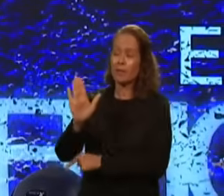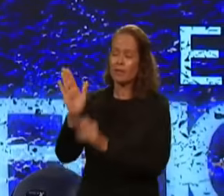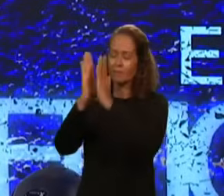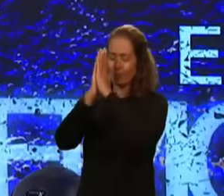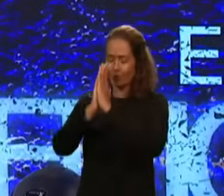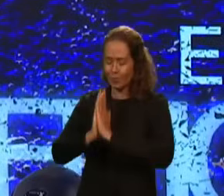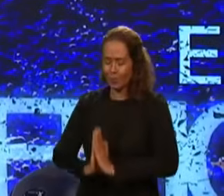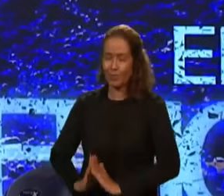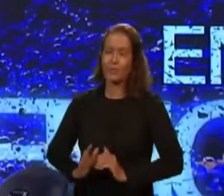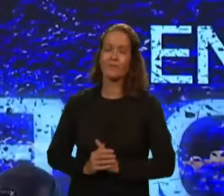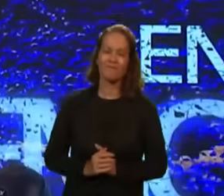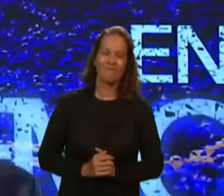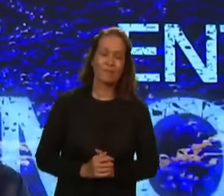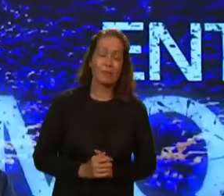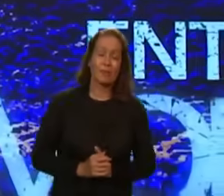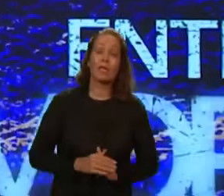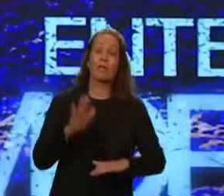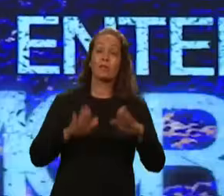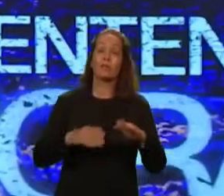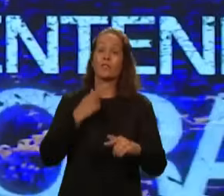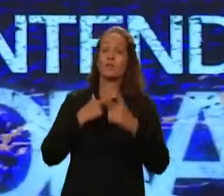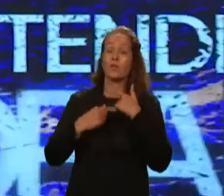mesmo com vontade de murmurar.